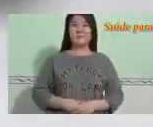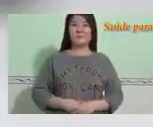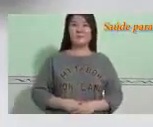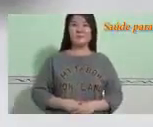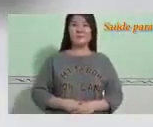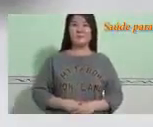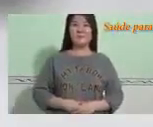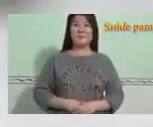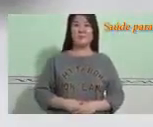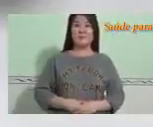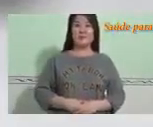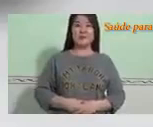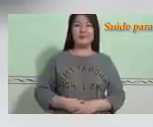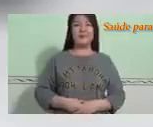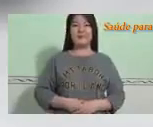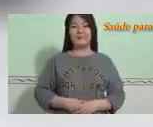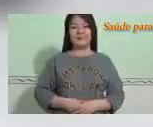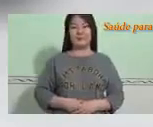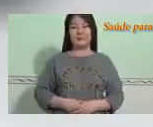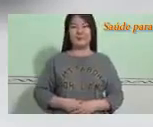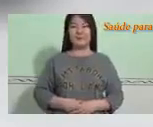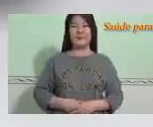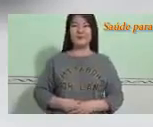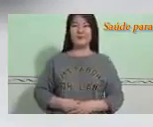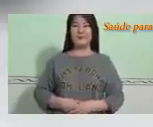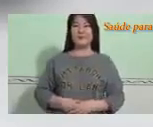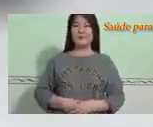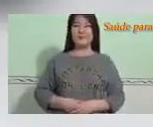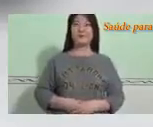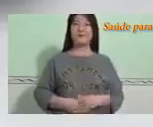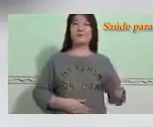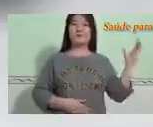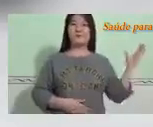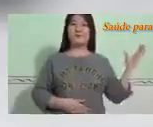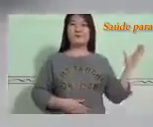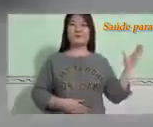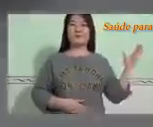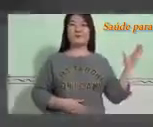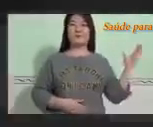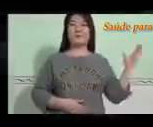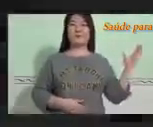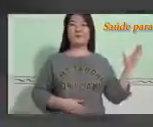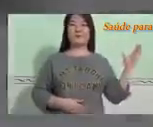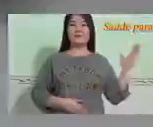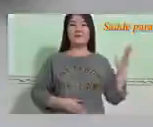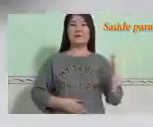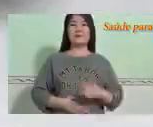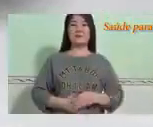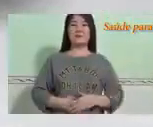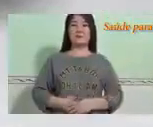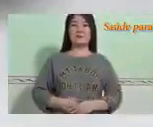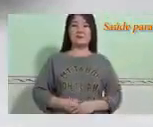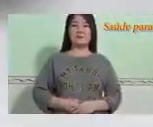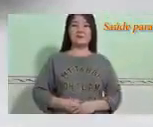MANTEROM, a temperatura confortável do quarto, vírgula, VSTIR, um pijama também confortável e usar um bom travesseiro, vírgula, que